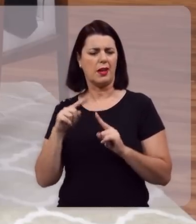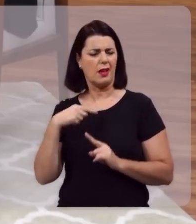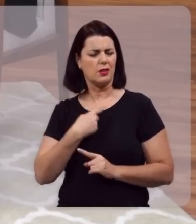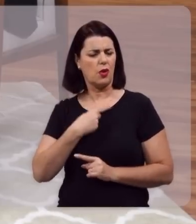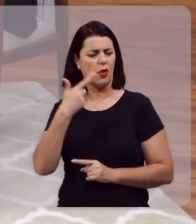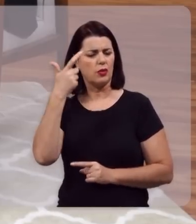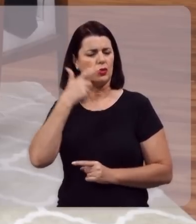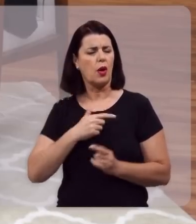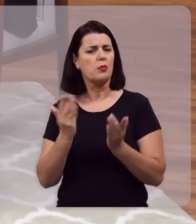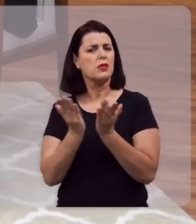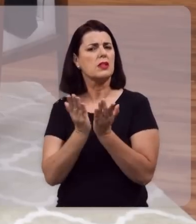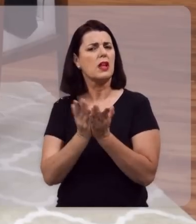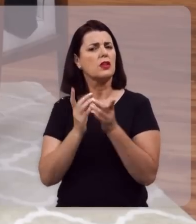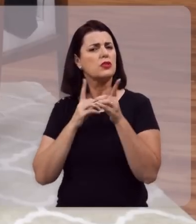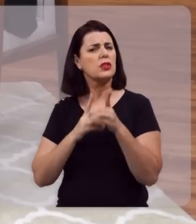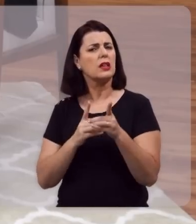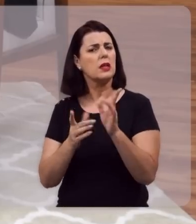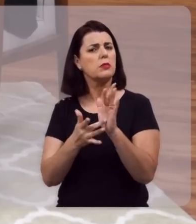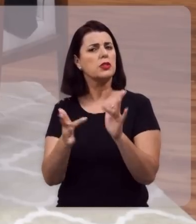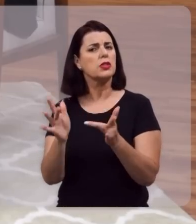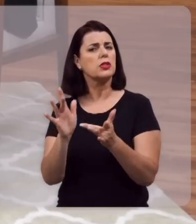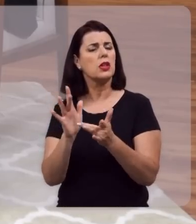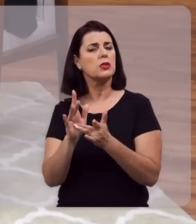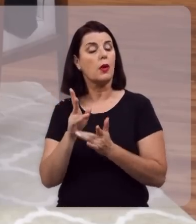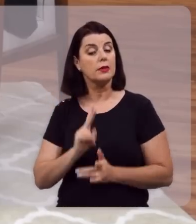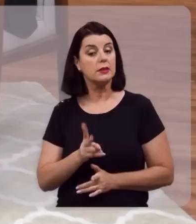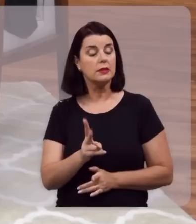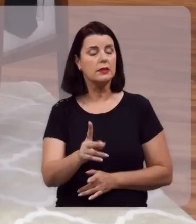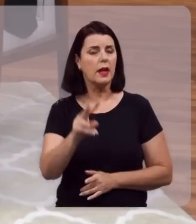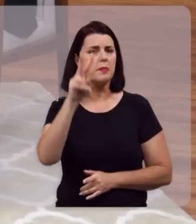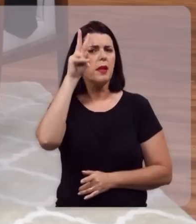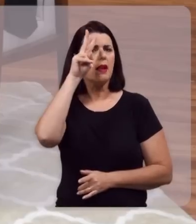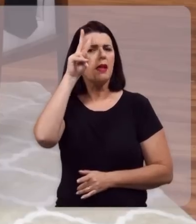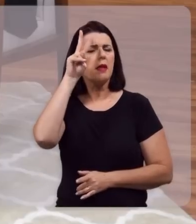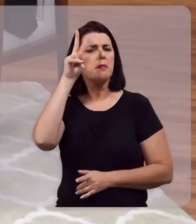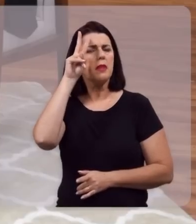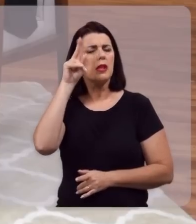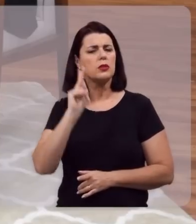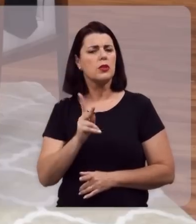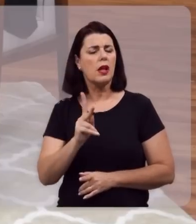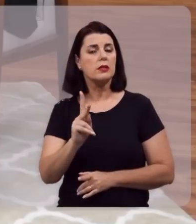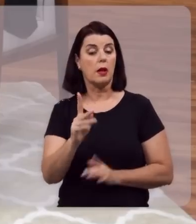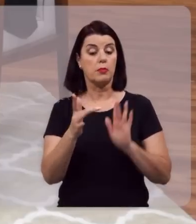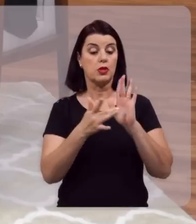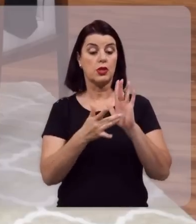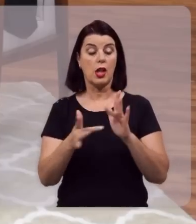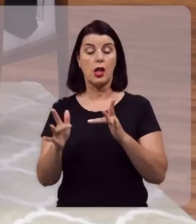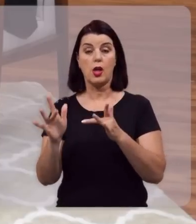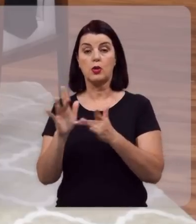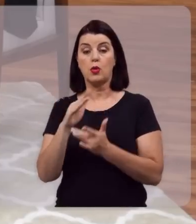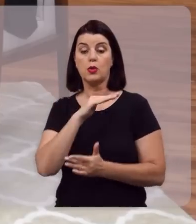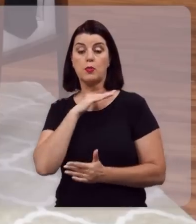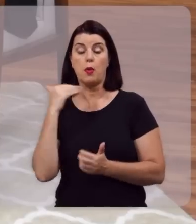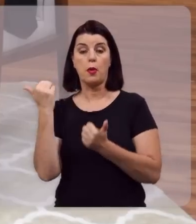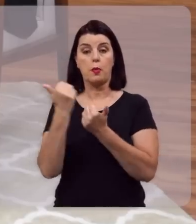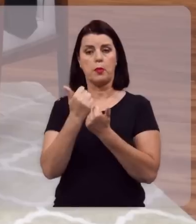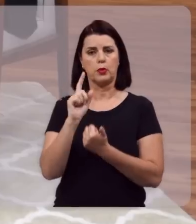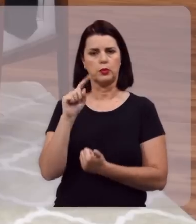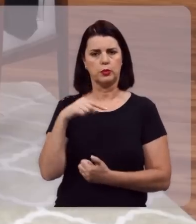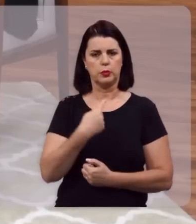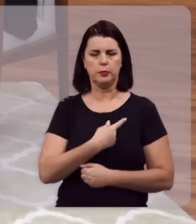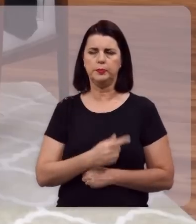enquanto cristãos, discípulos e discípulas de Jesus, constantemente essa mensagem de que Jesus morreu por